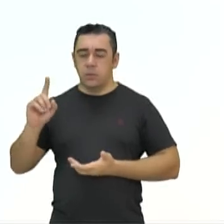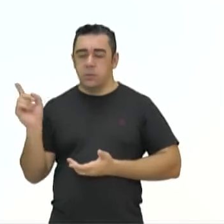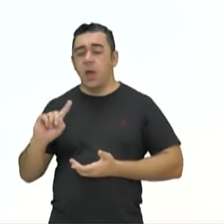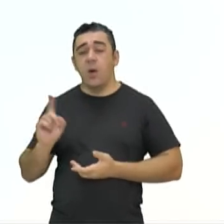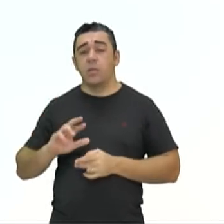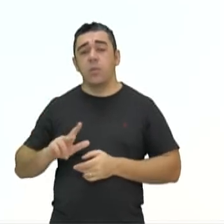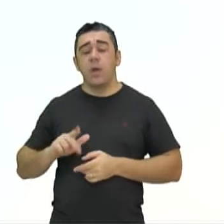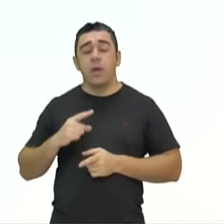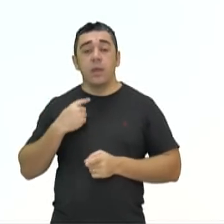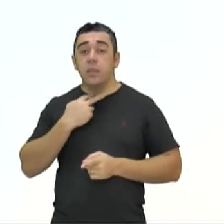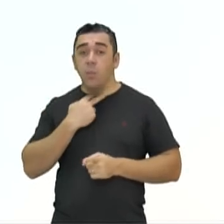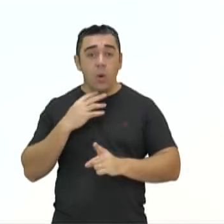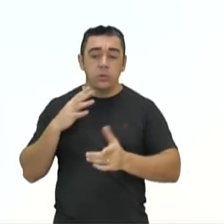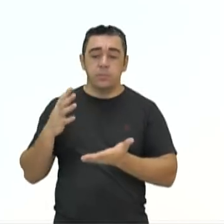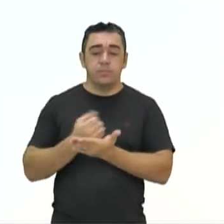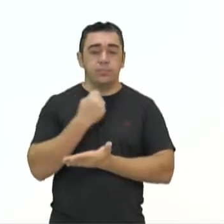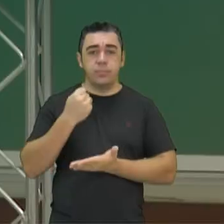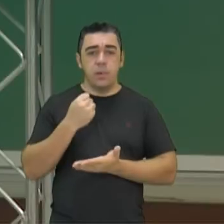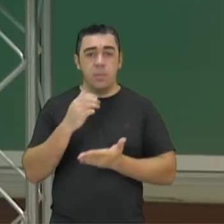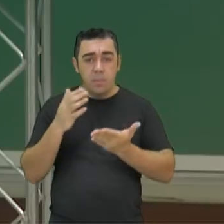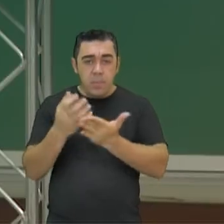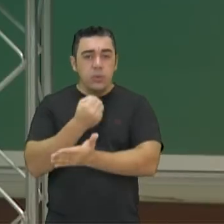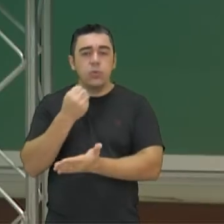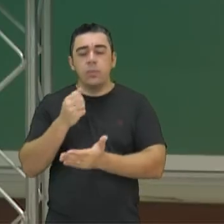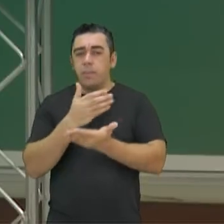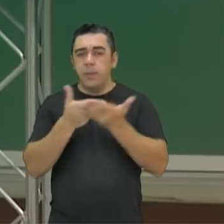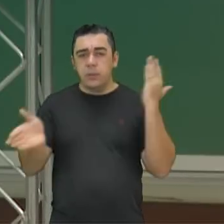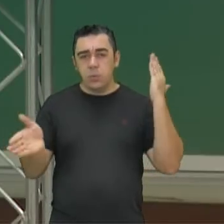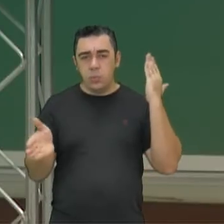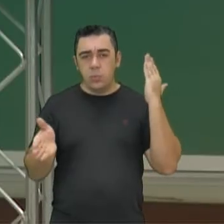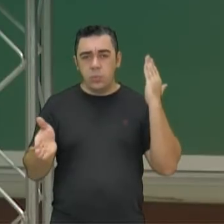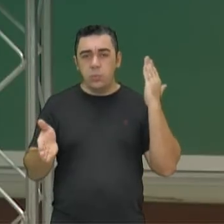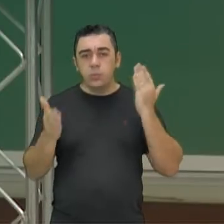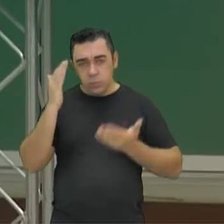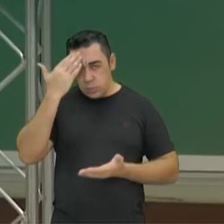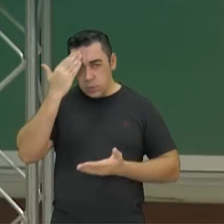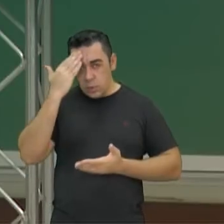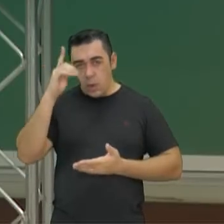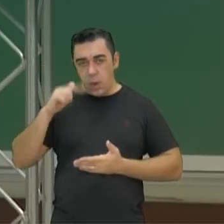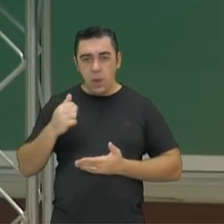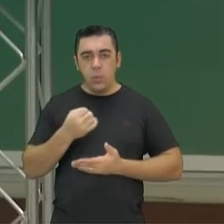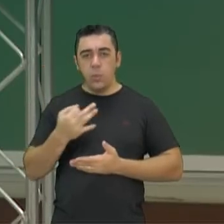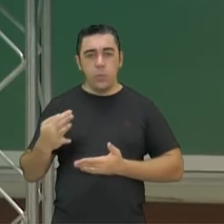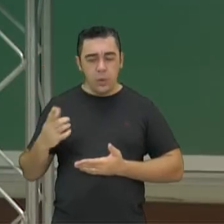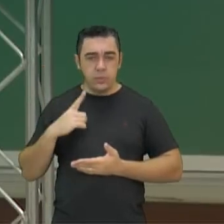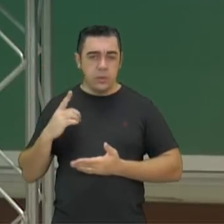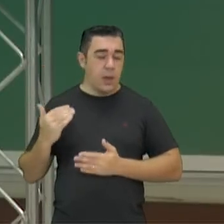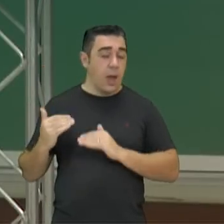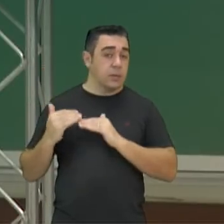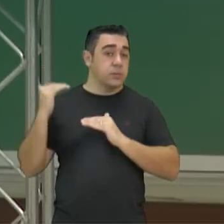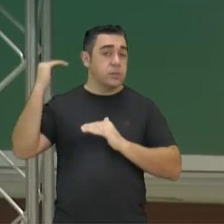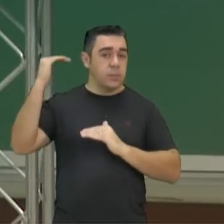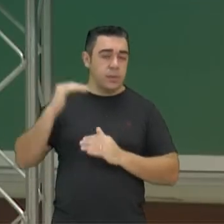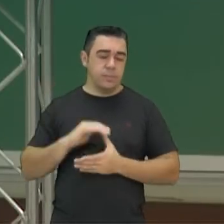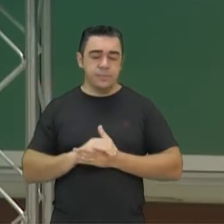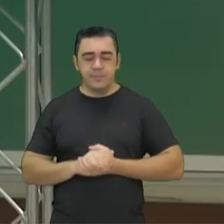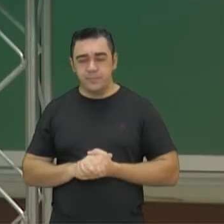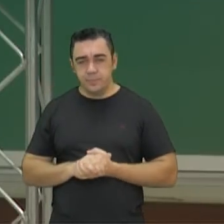não tem valor, o rei. O rei perdeu, acabou o jogo, então ele não tem valor, é uma peça sem valor, uma peça acima de tudo, de todas.